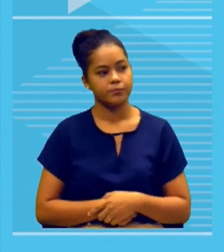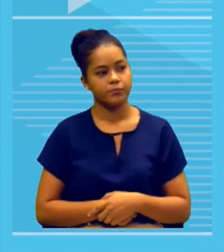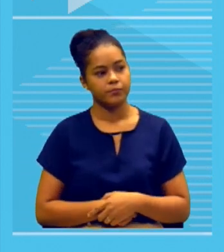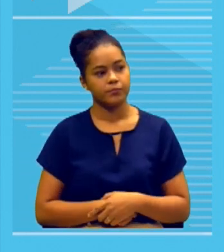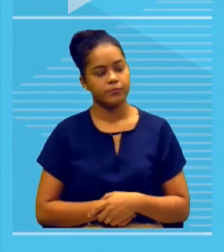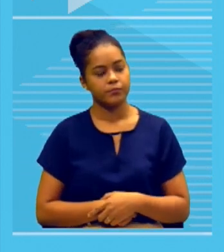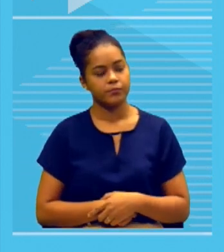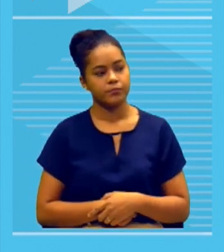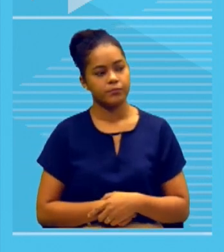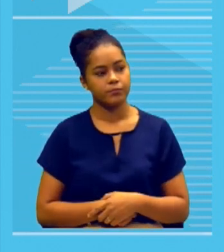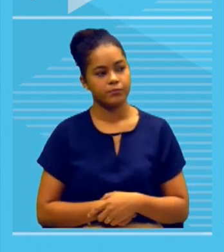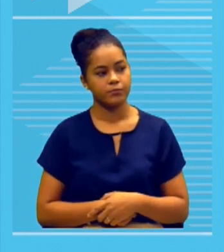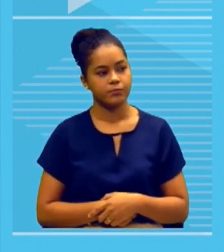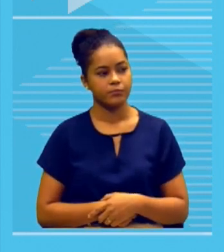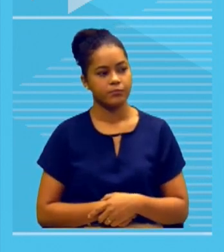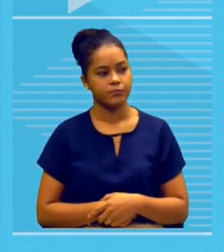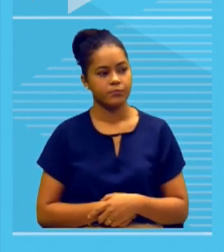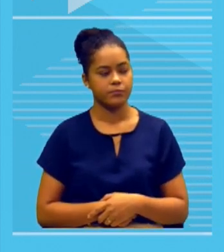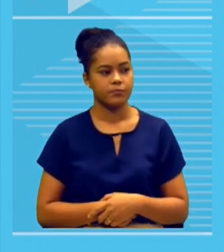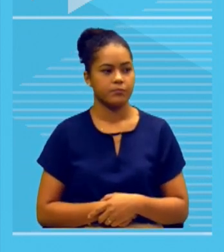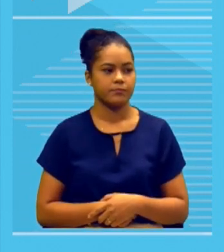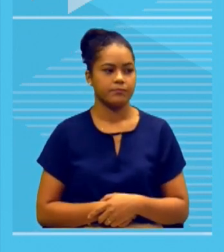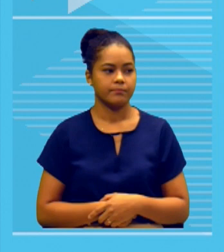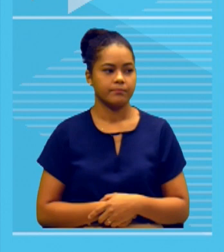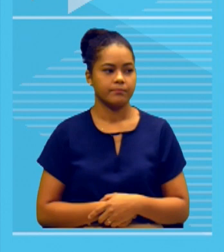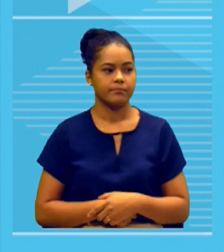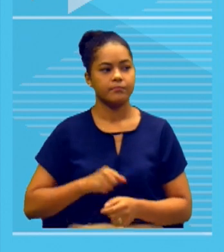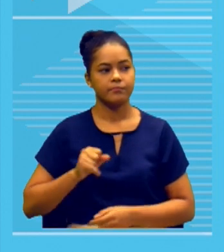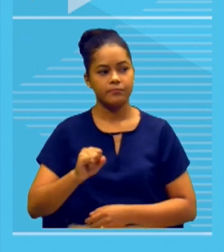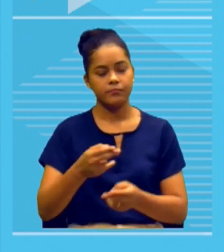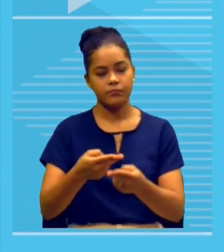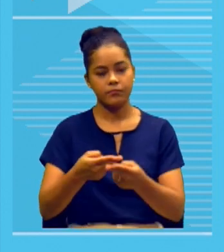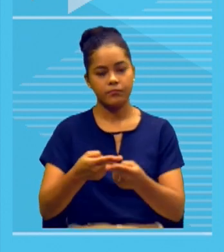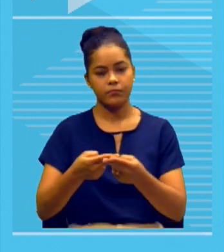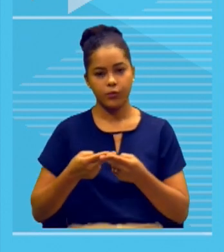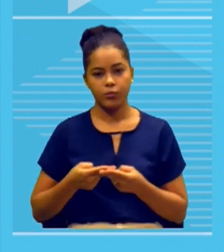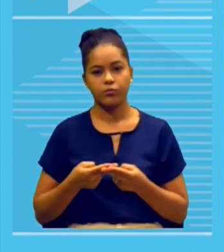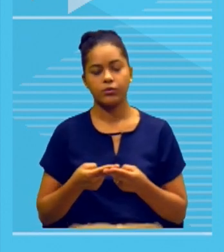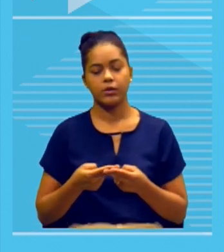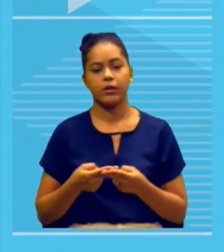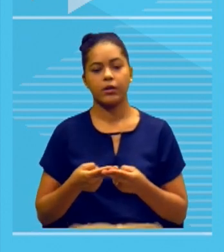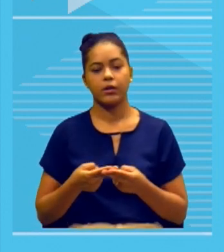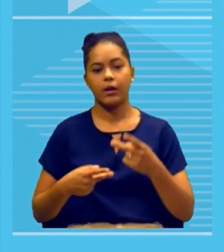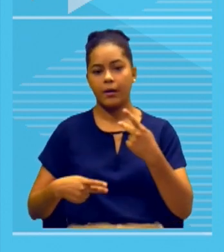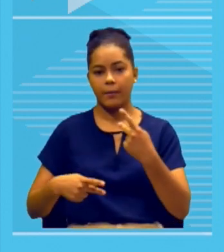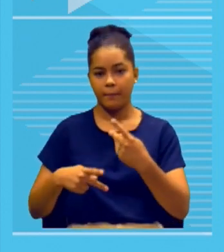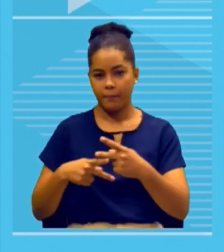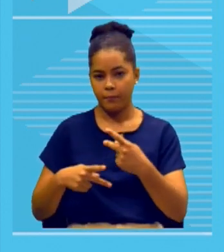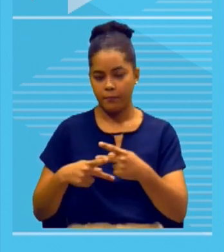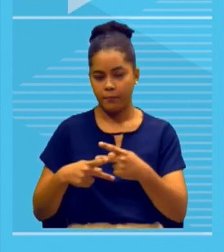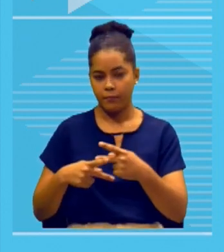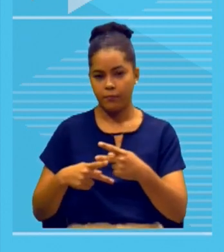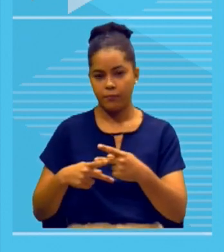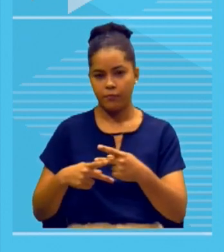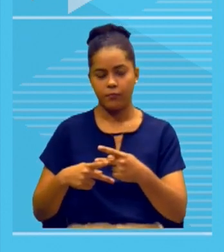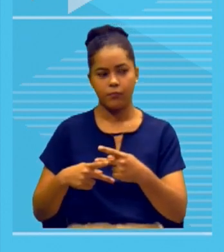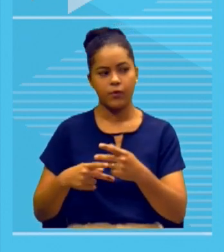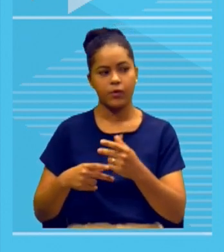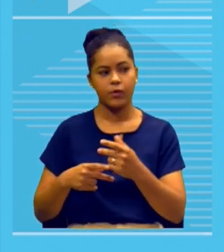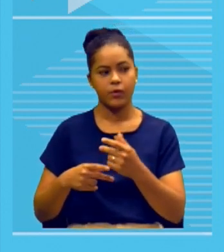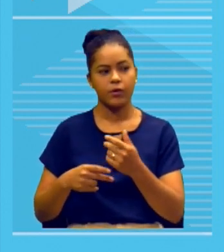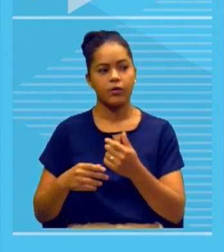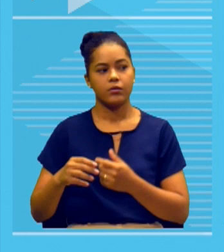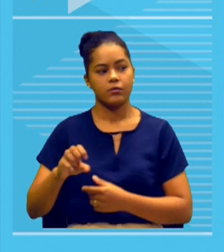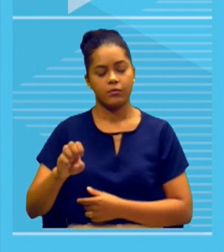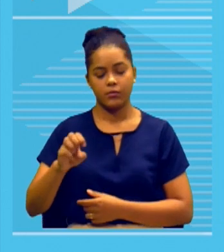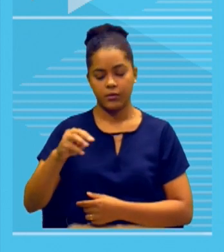a preposição em né o verbo